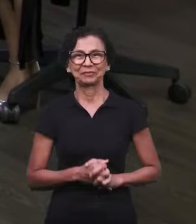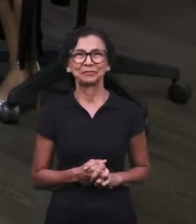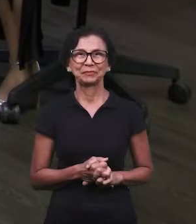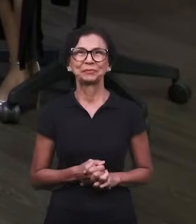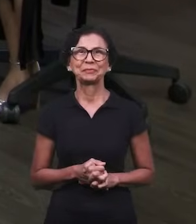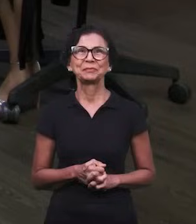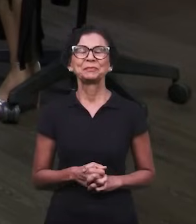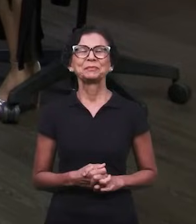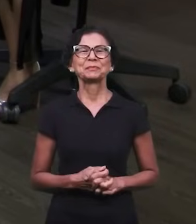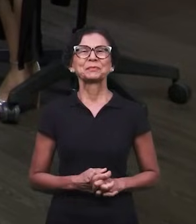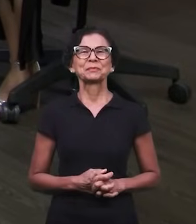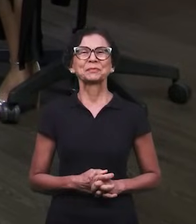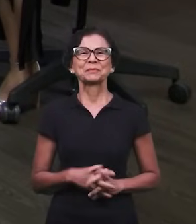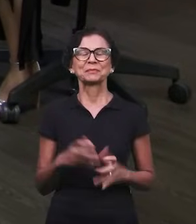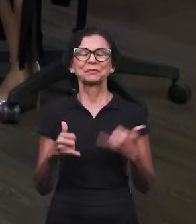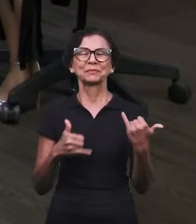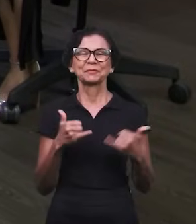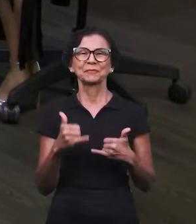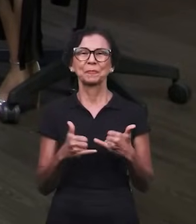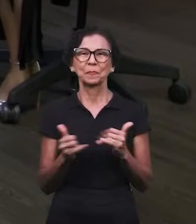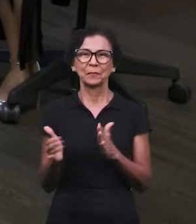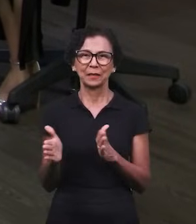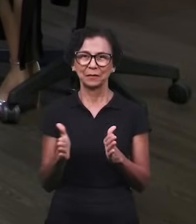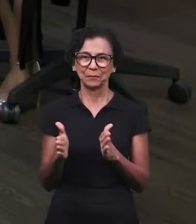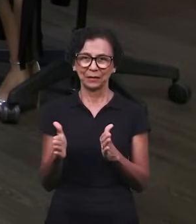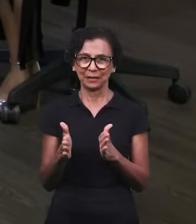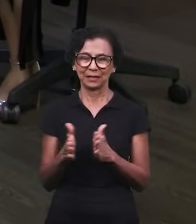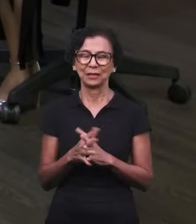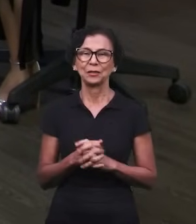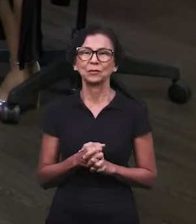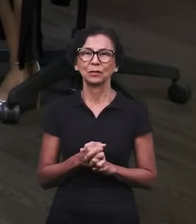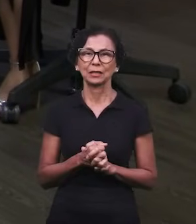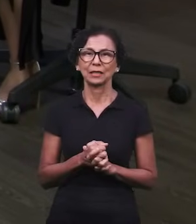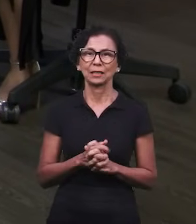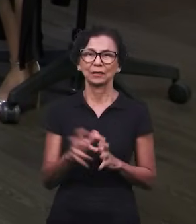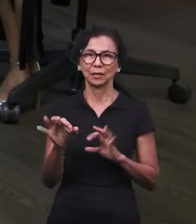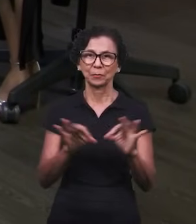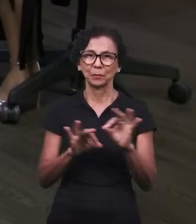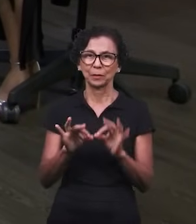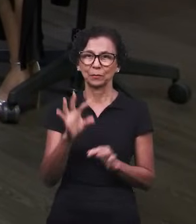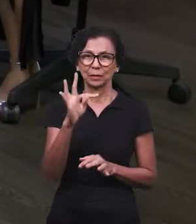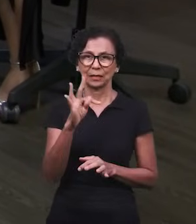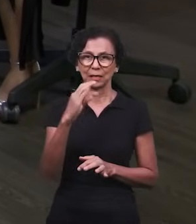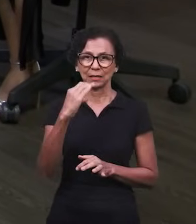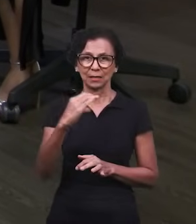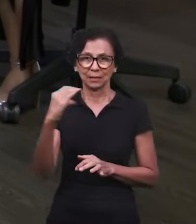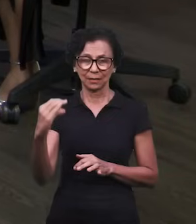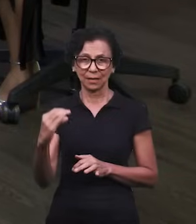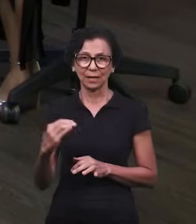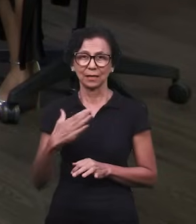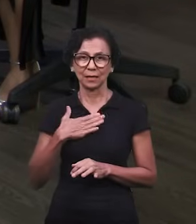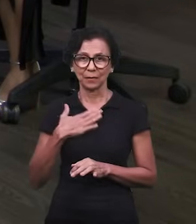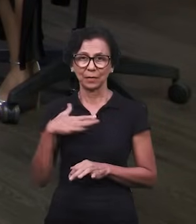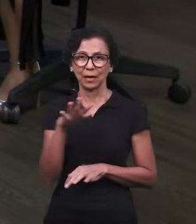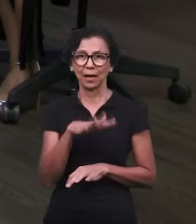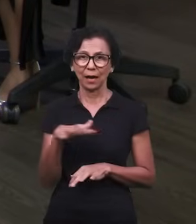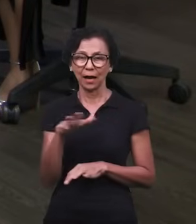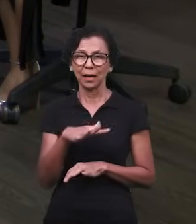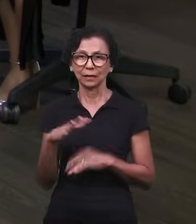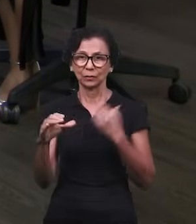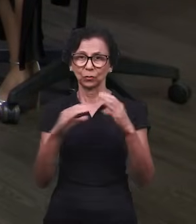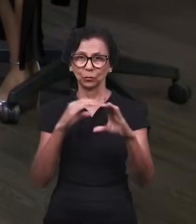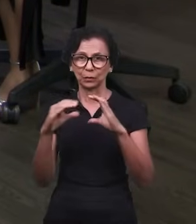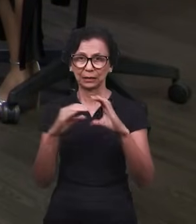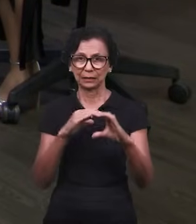Mas, nesse período, na época que eu fui fazer TCC, na minha profissão, né,